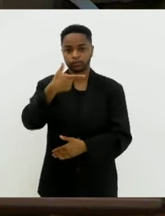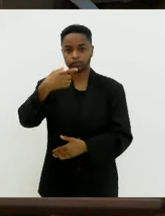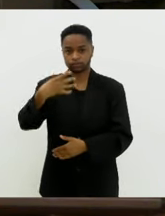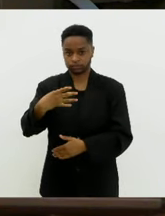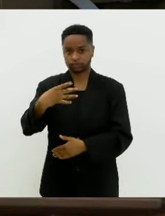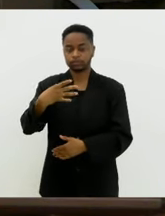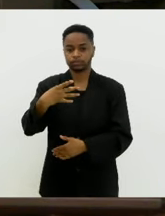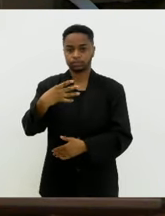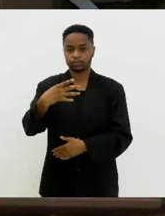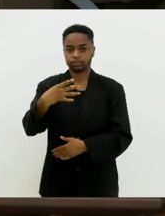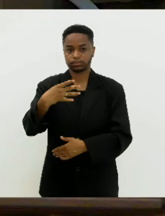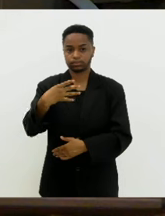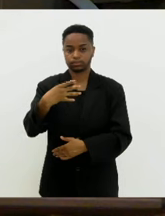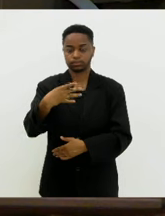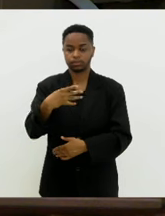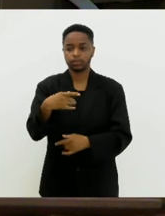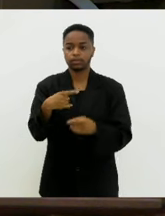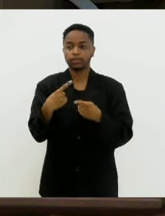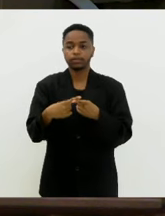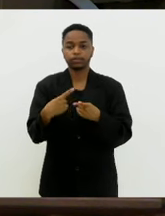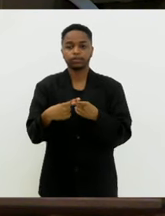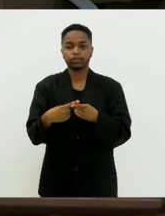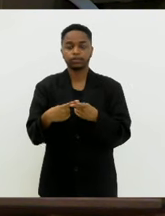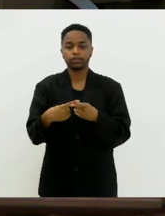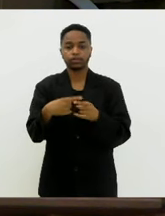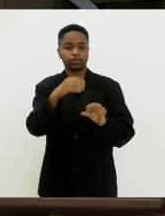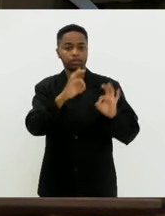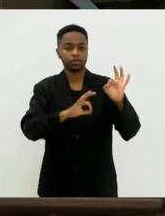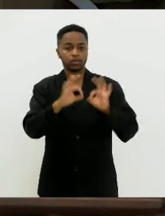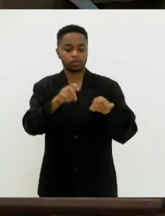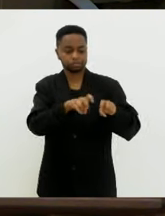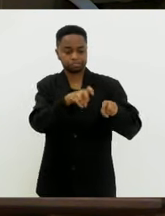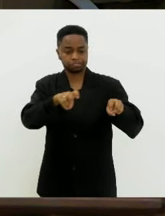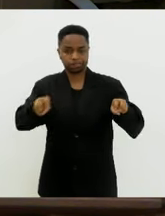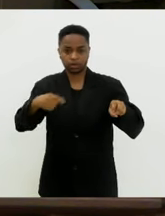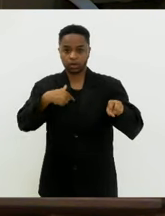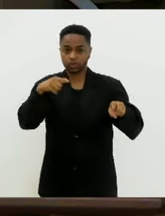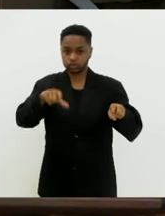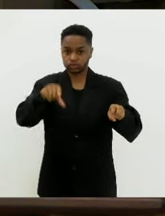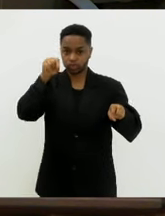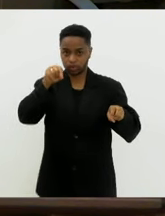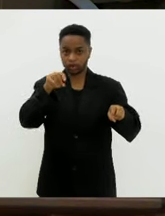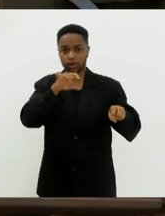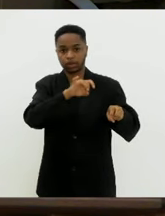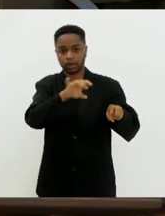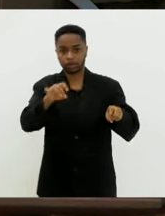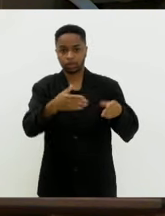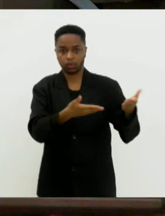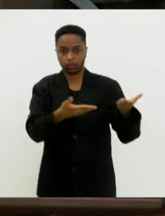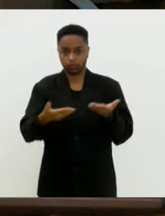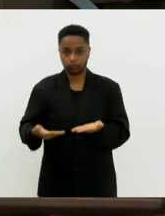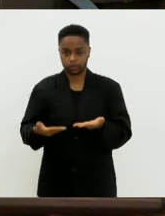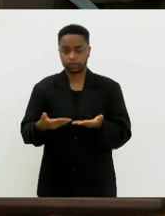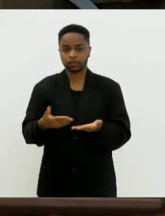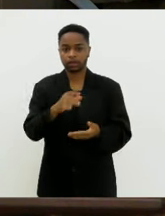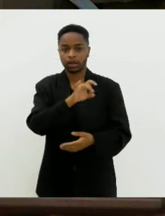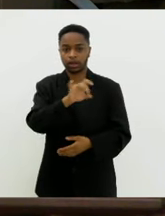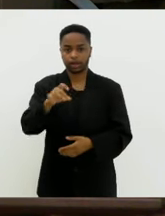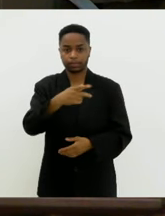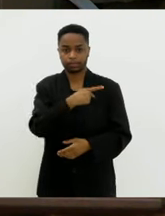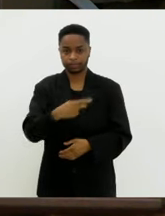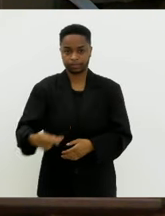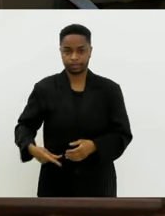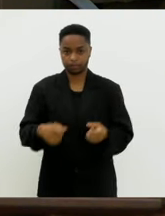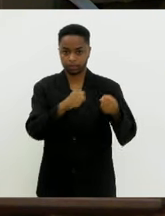2024, e essa composição da mesa aqui, que eu fiz questão de convidar cada presidente de poder,